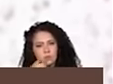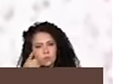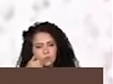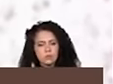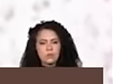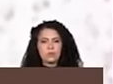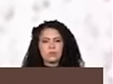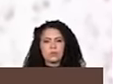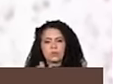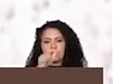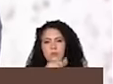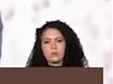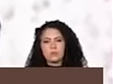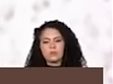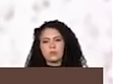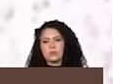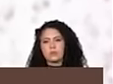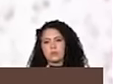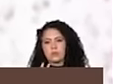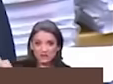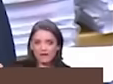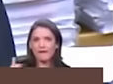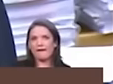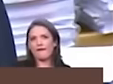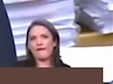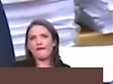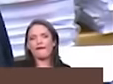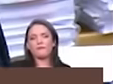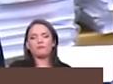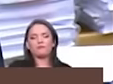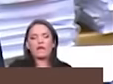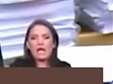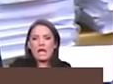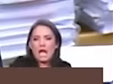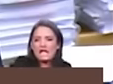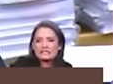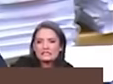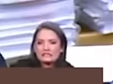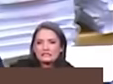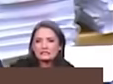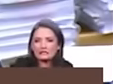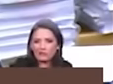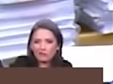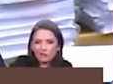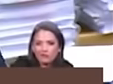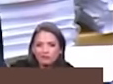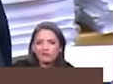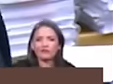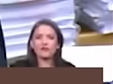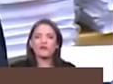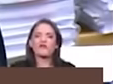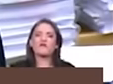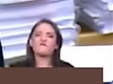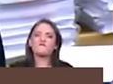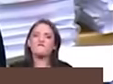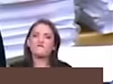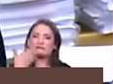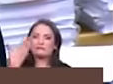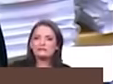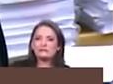conteúdo recebido por Eduardo talhaferro chefe dessa Assessoria do Inferno no período e